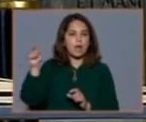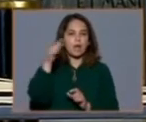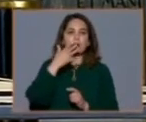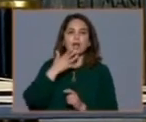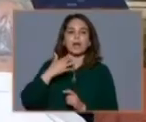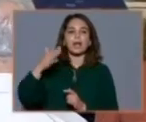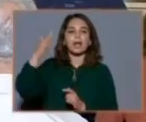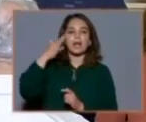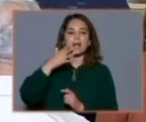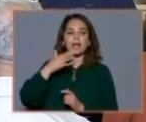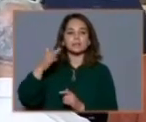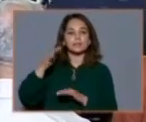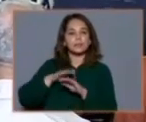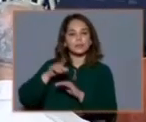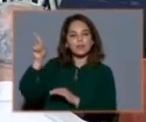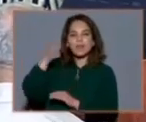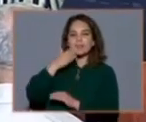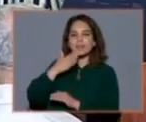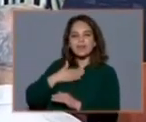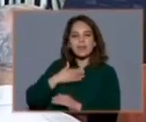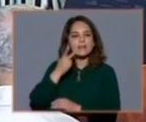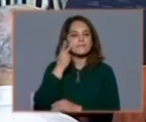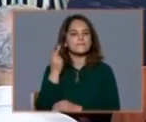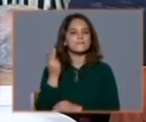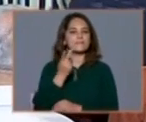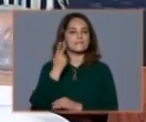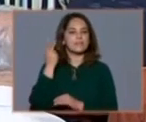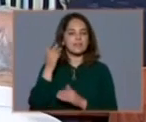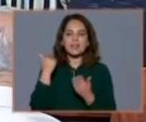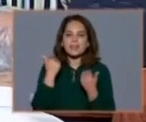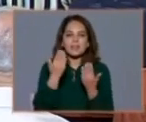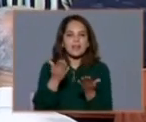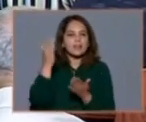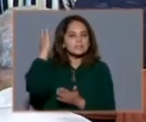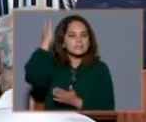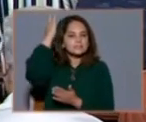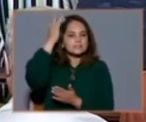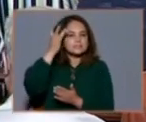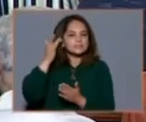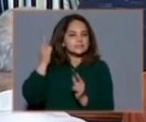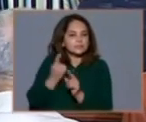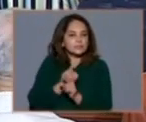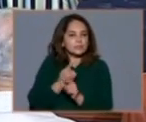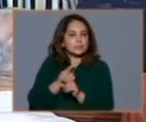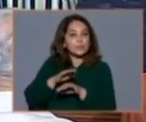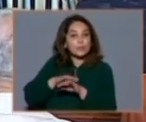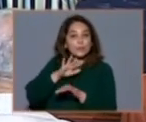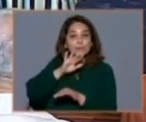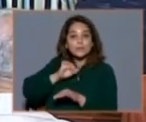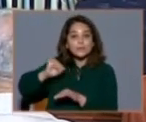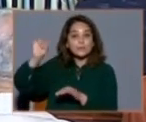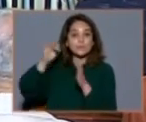louvores, porque dais a vida e santificais todas as coisas, por Jesus Cristo, vosso Filho,